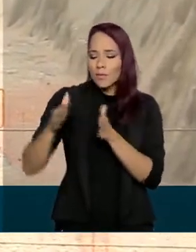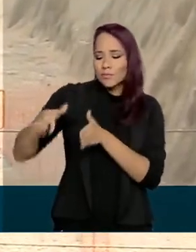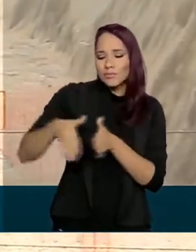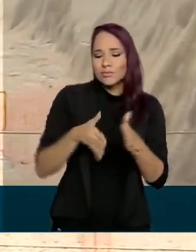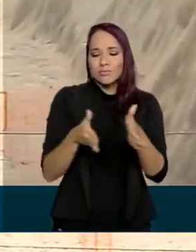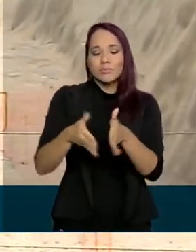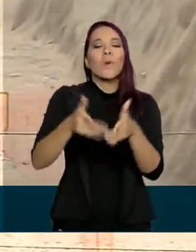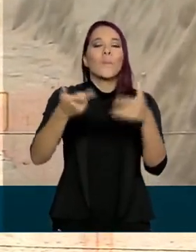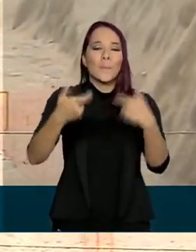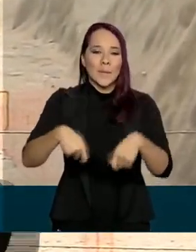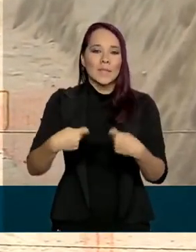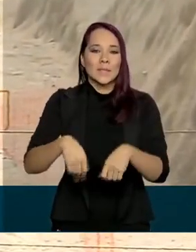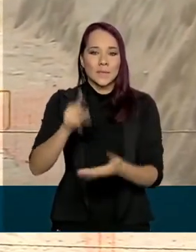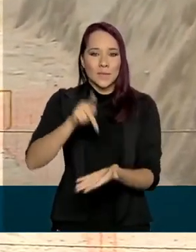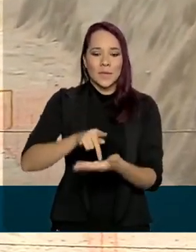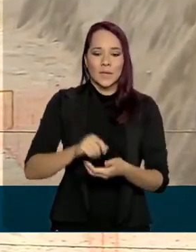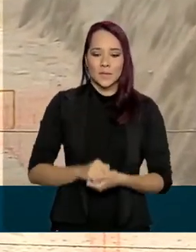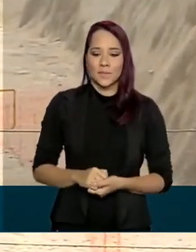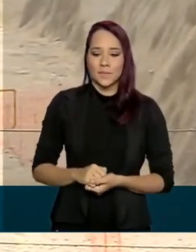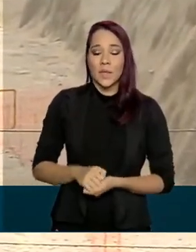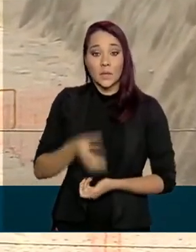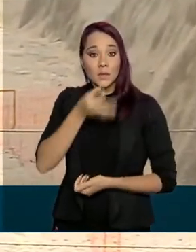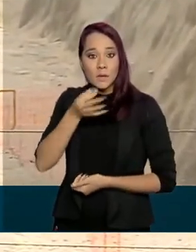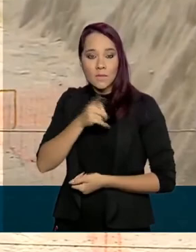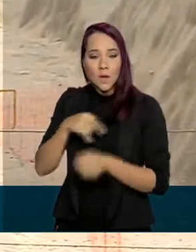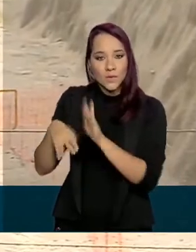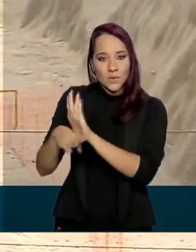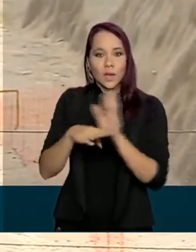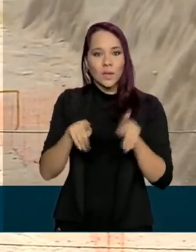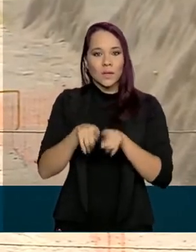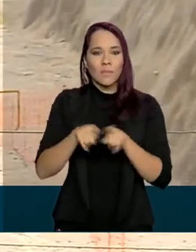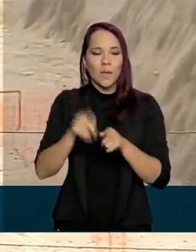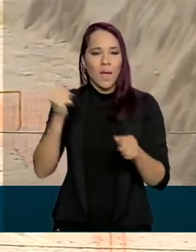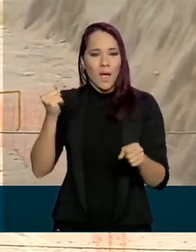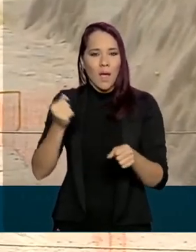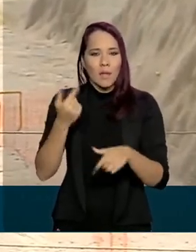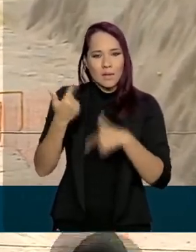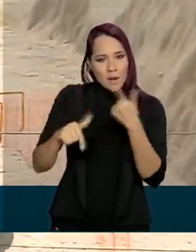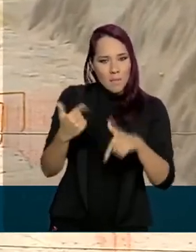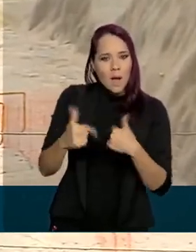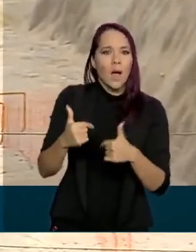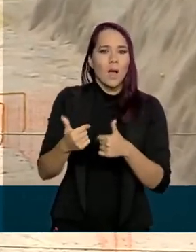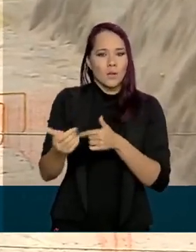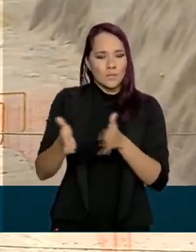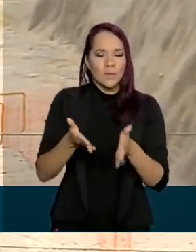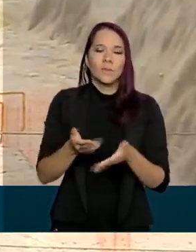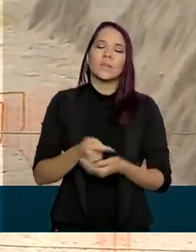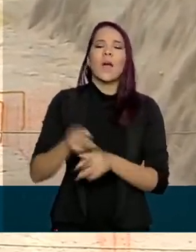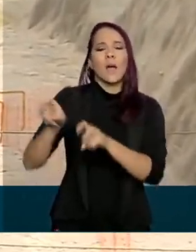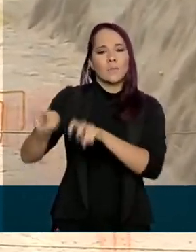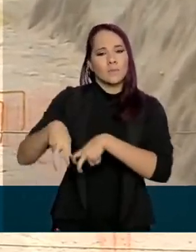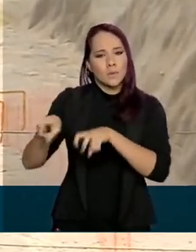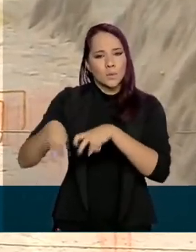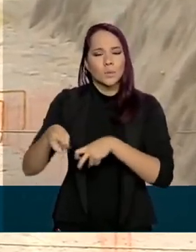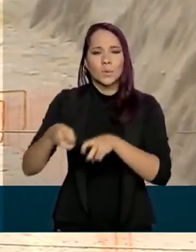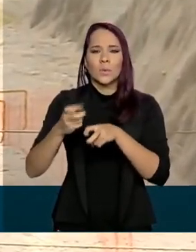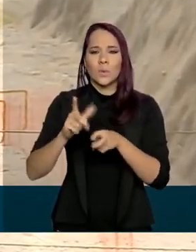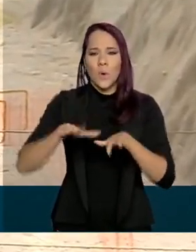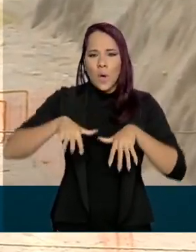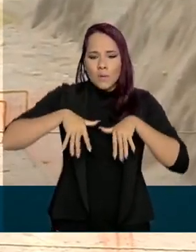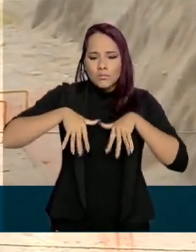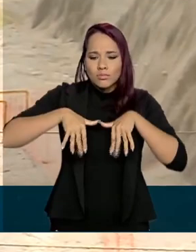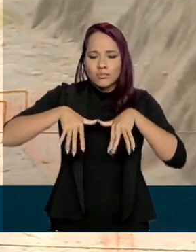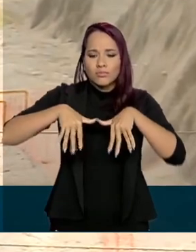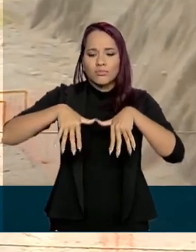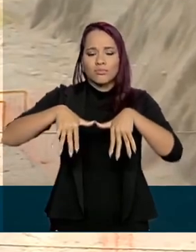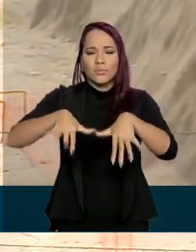realmente precisa ok acho aqui vai ajudar também porque a geração de empregos e renda nesse momento agricultura e terras